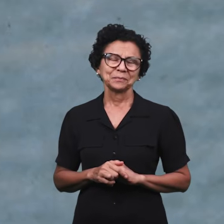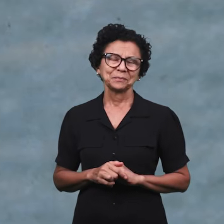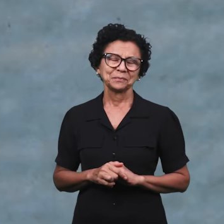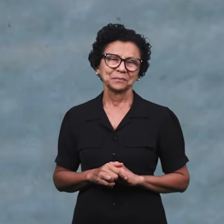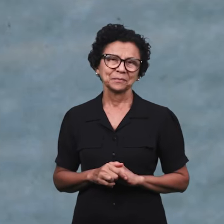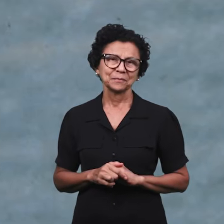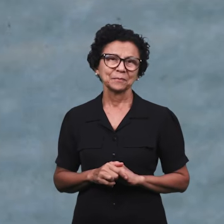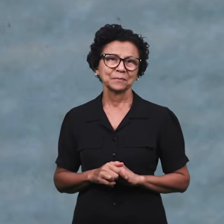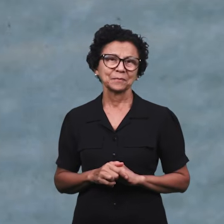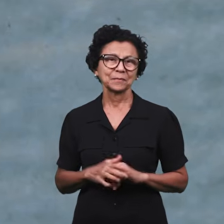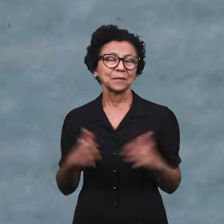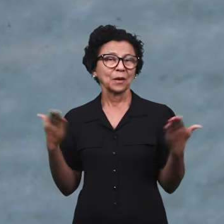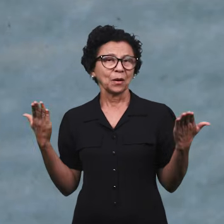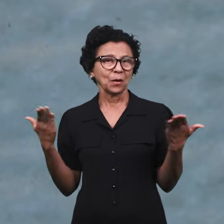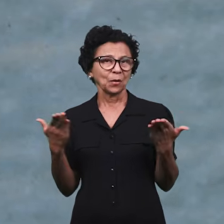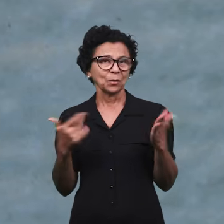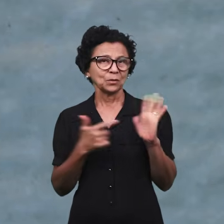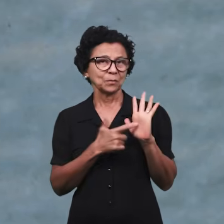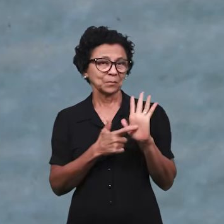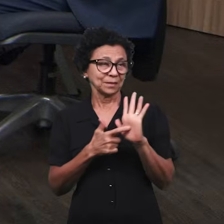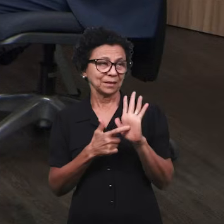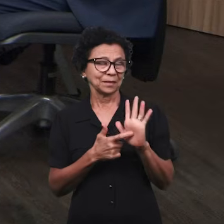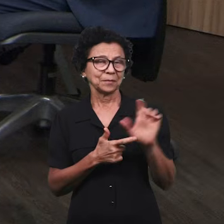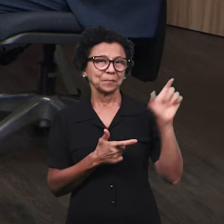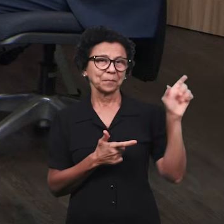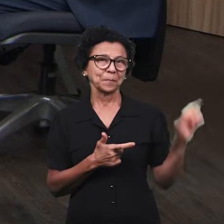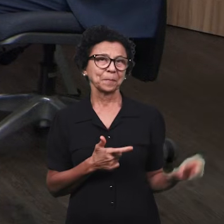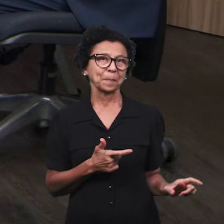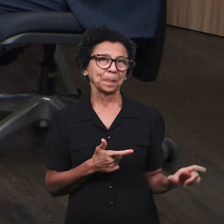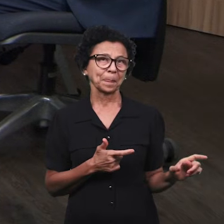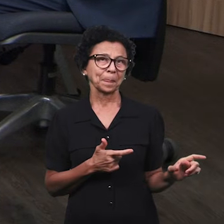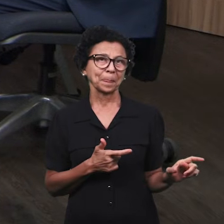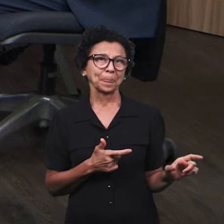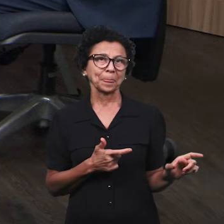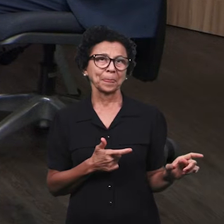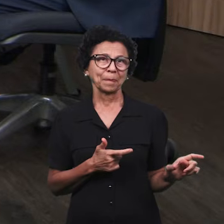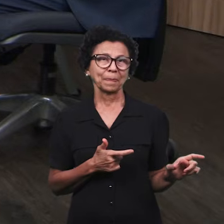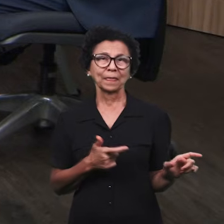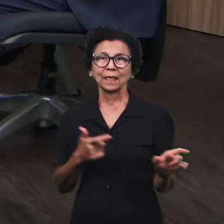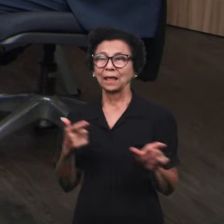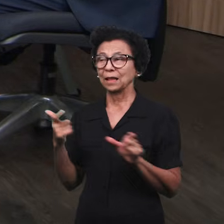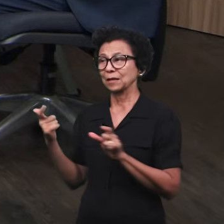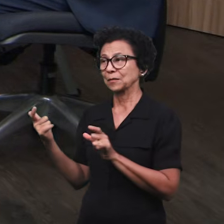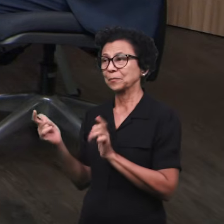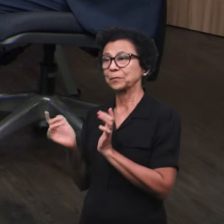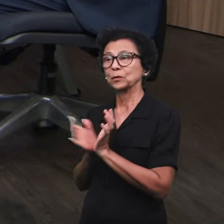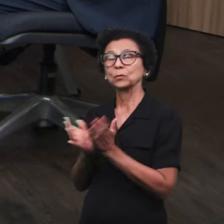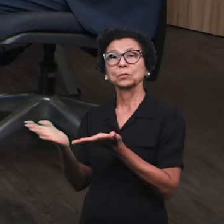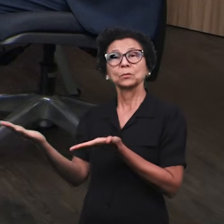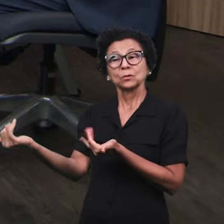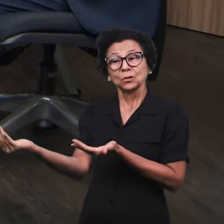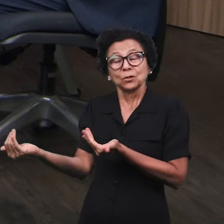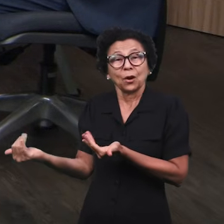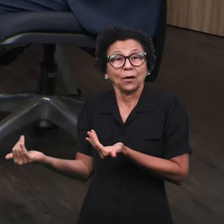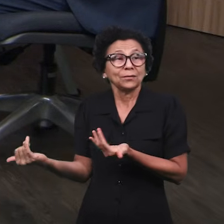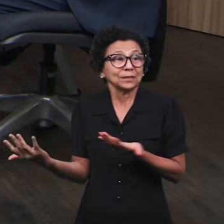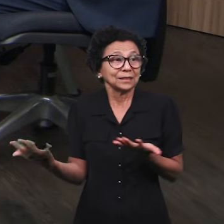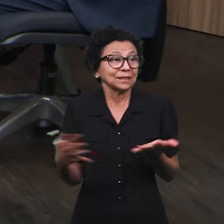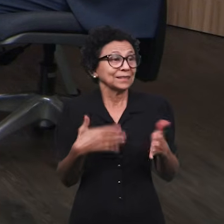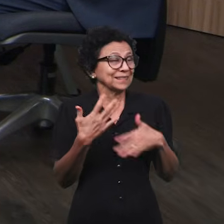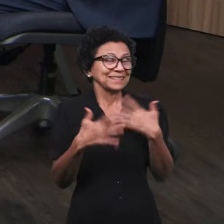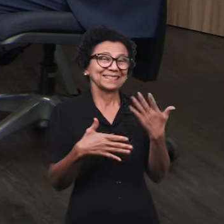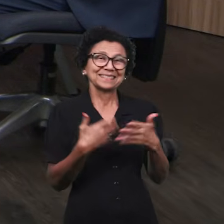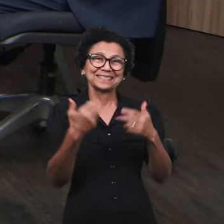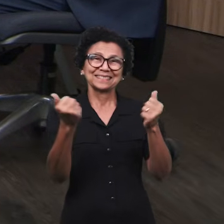da pauta de hoje. Vamos ver quem está no estúdio aqui? Eu olho para essa câmera aqui, está esse grupo de jovens, estou cercado por jovens hoje, que alegria,